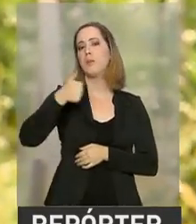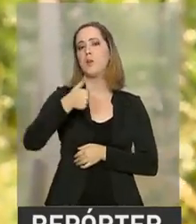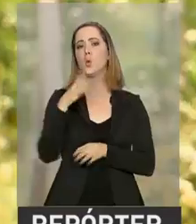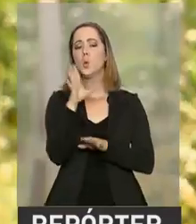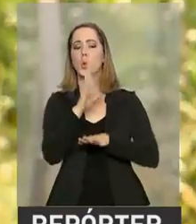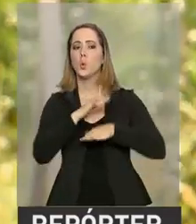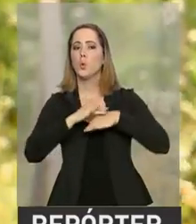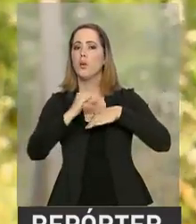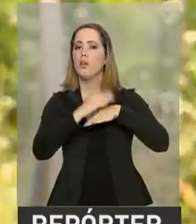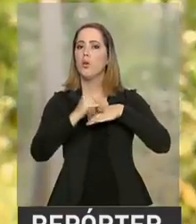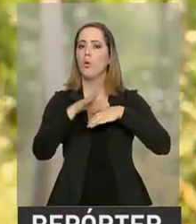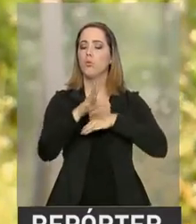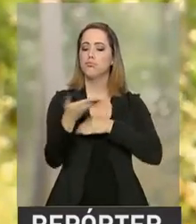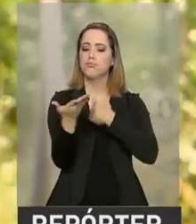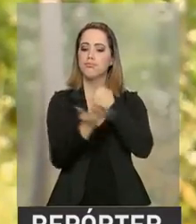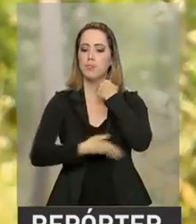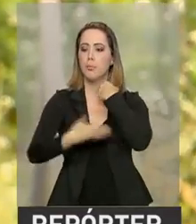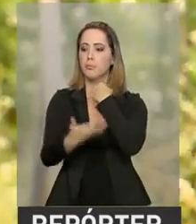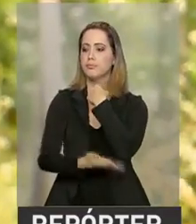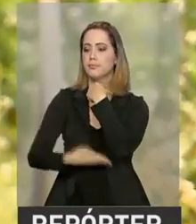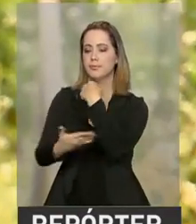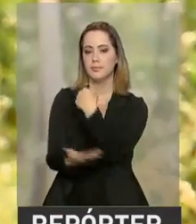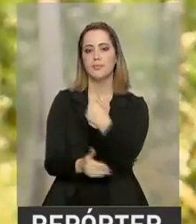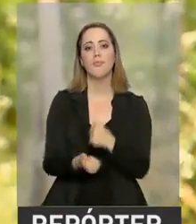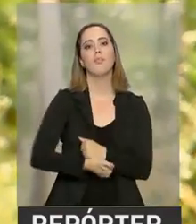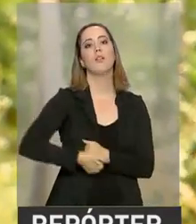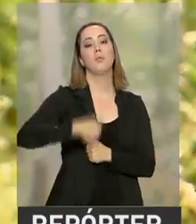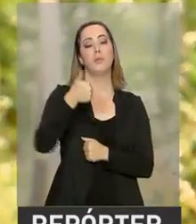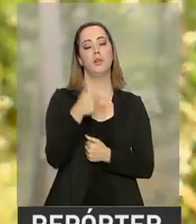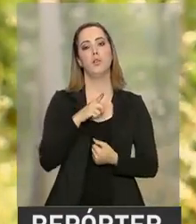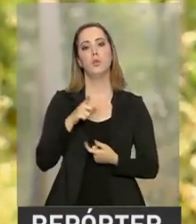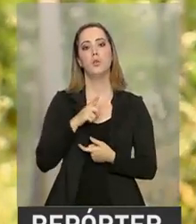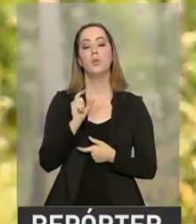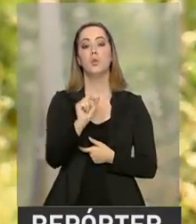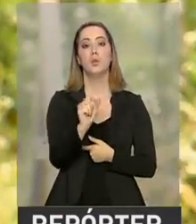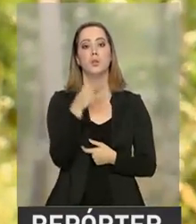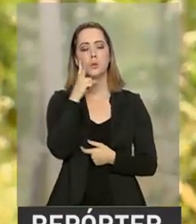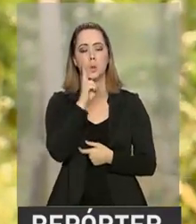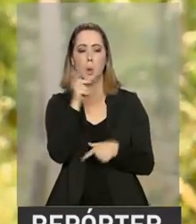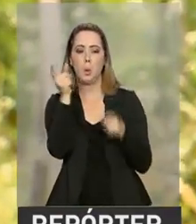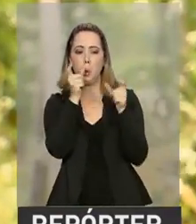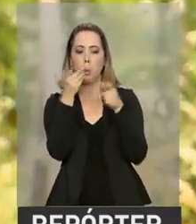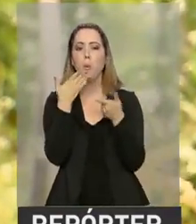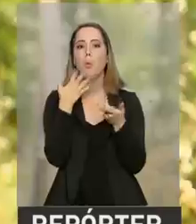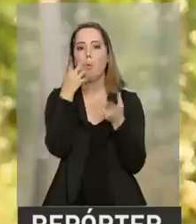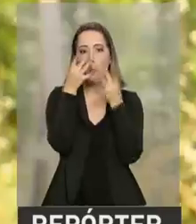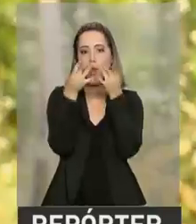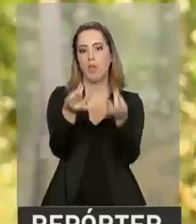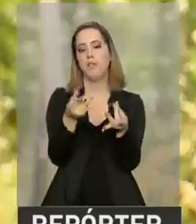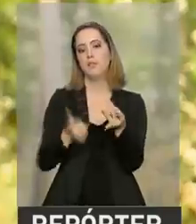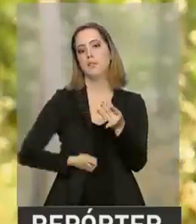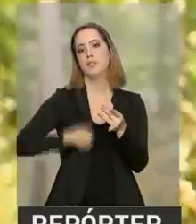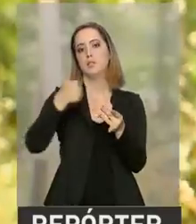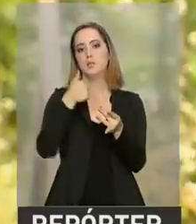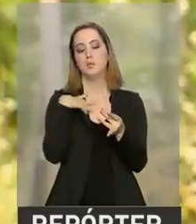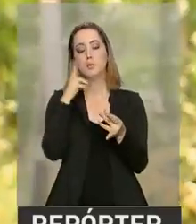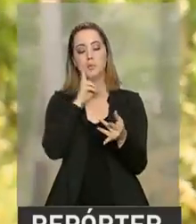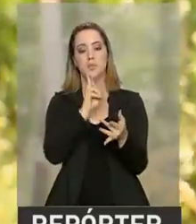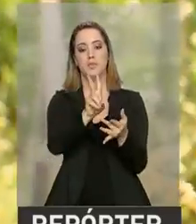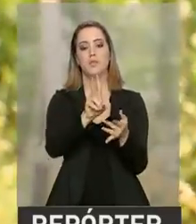hora da colheta eu acho que a mulher sai melhor né tem tem tem um olho melhor né para ver os defeitos